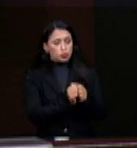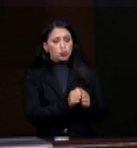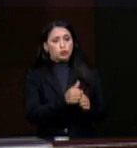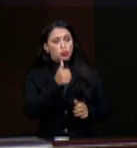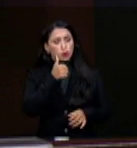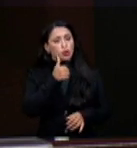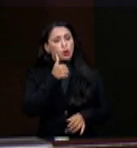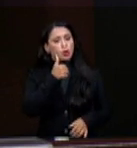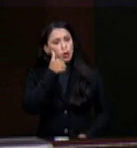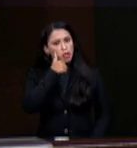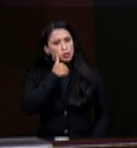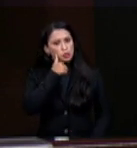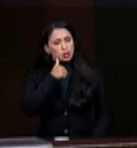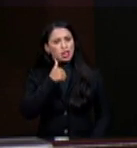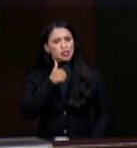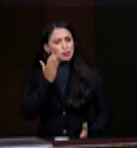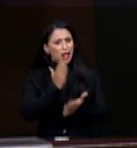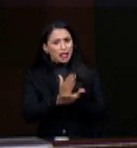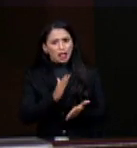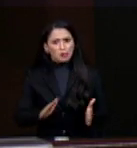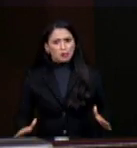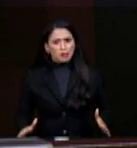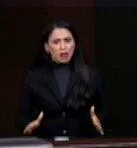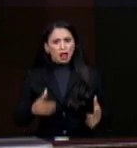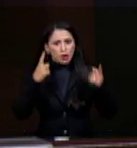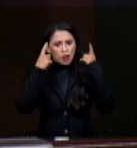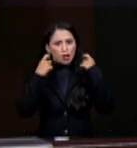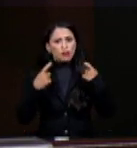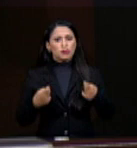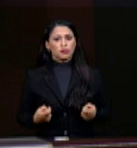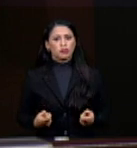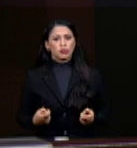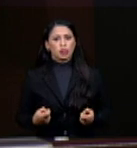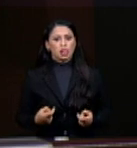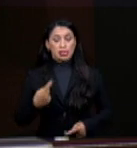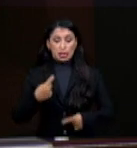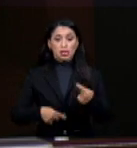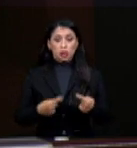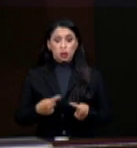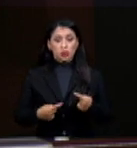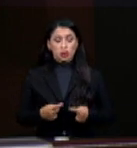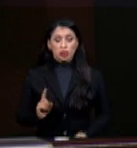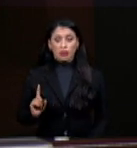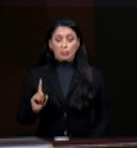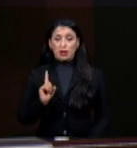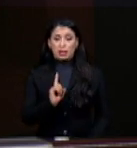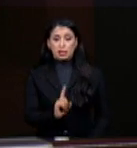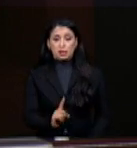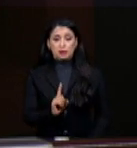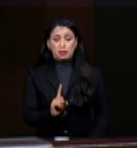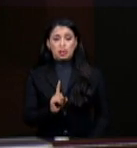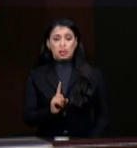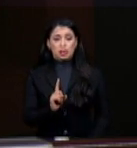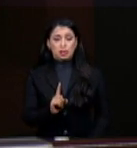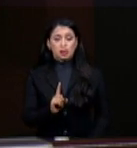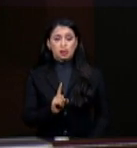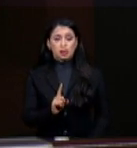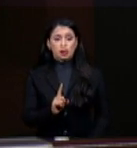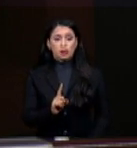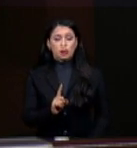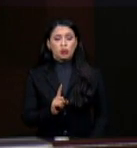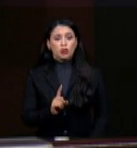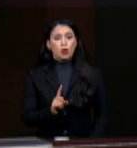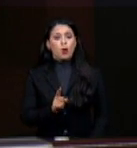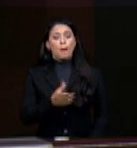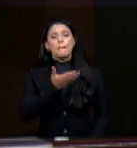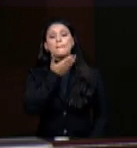meninas na eliminação da violência de gênero. Esta discussão teve a participação do portal brasileiro Papo de